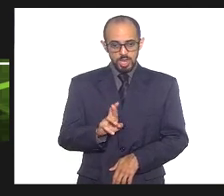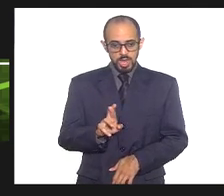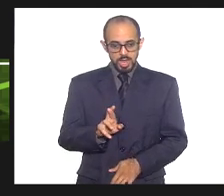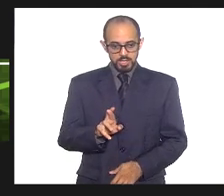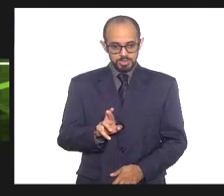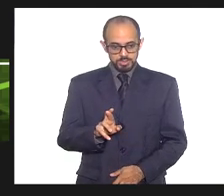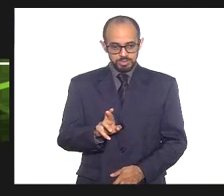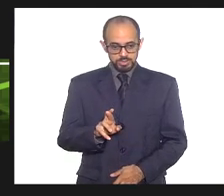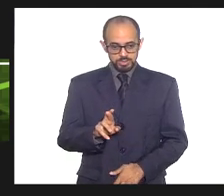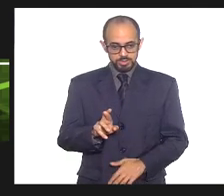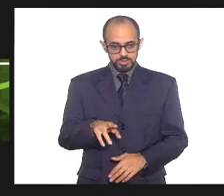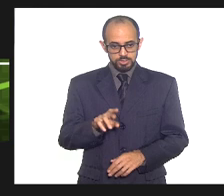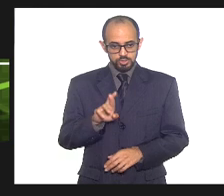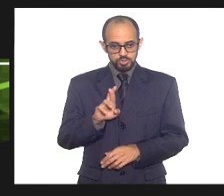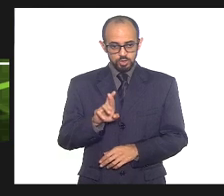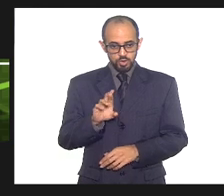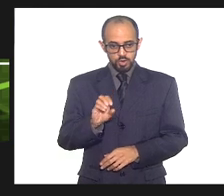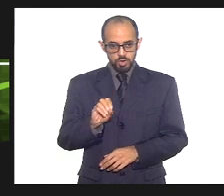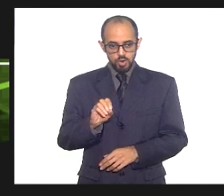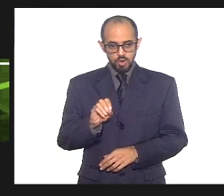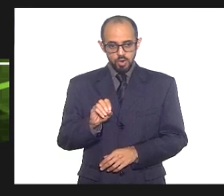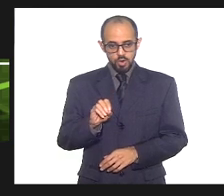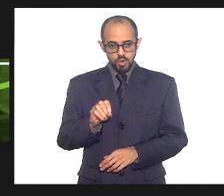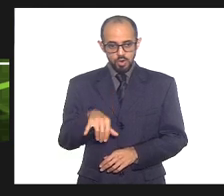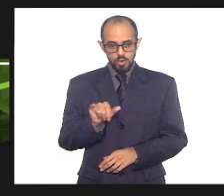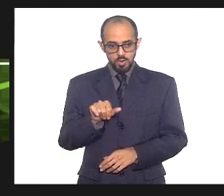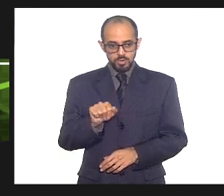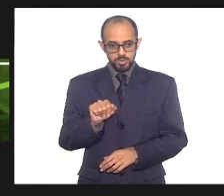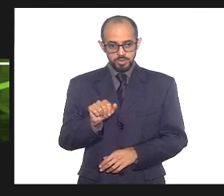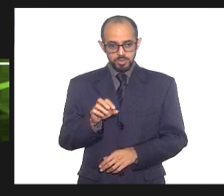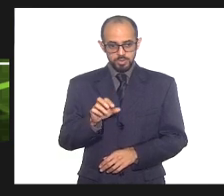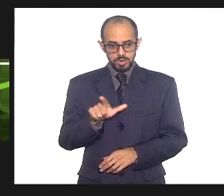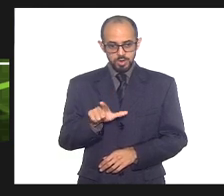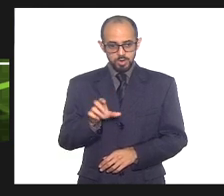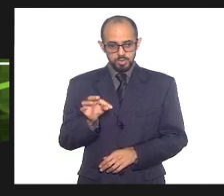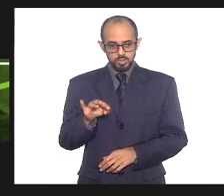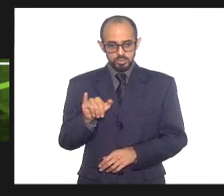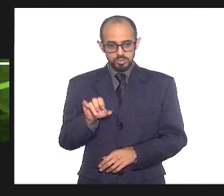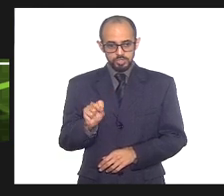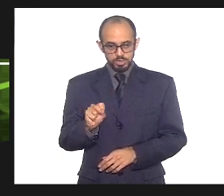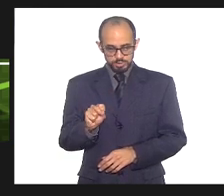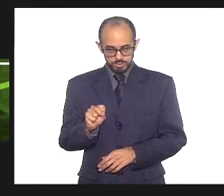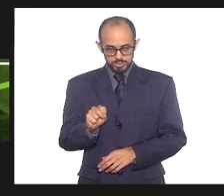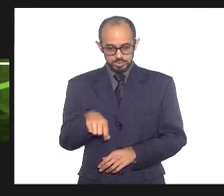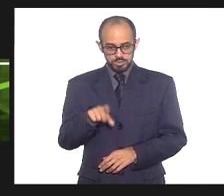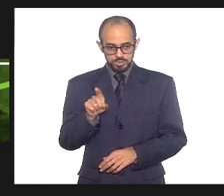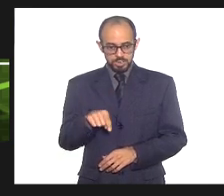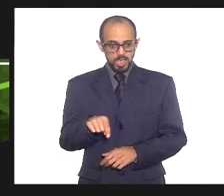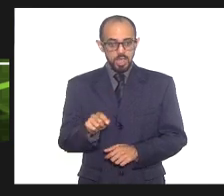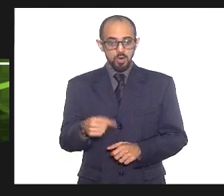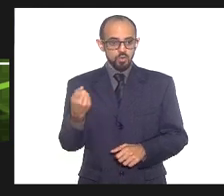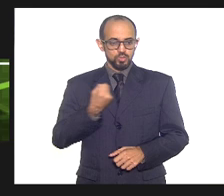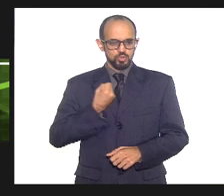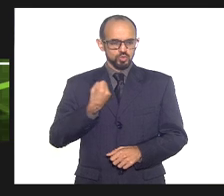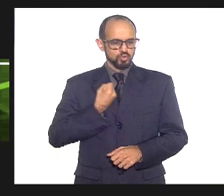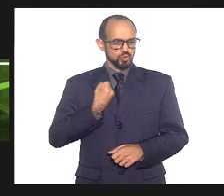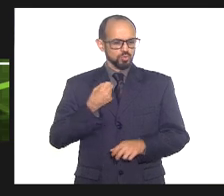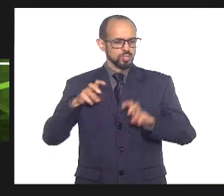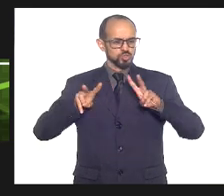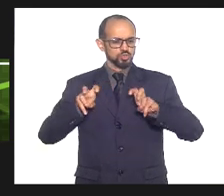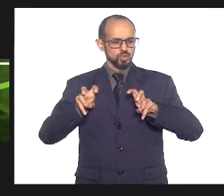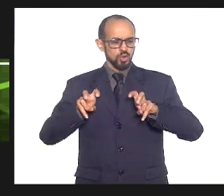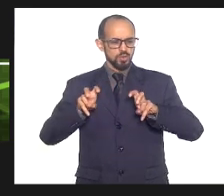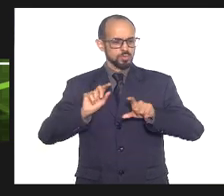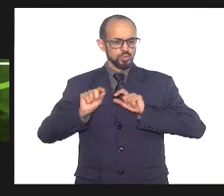R$ 524 milhões de royalties recolhidos. Esses são os números relativos